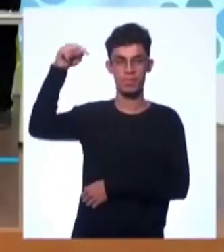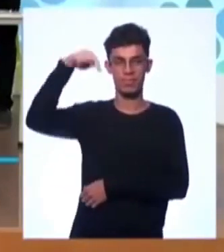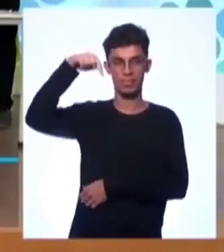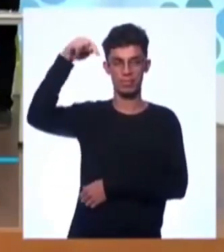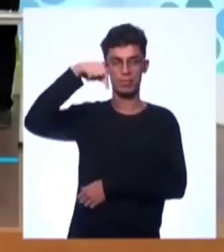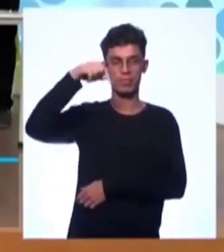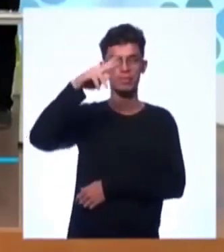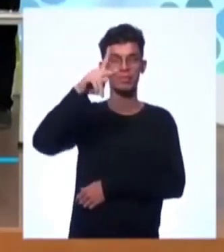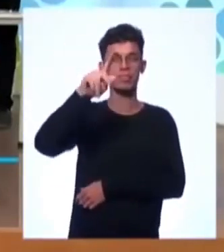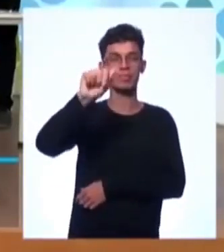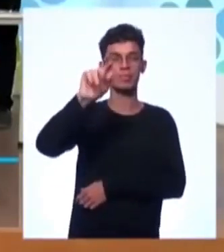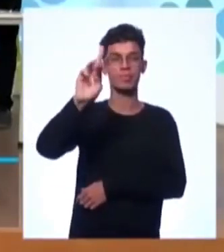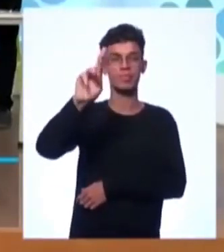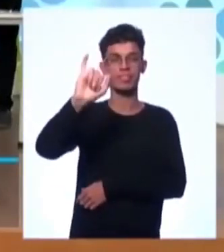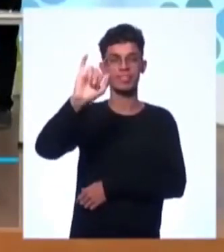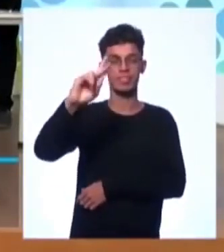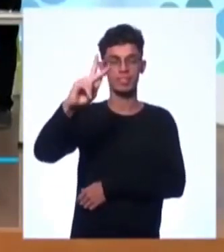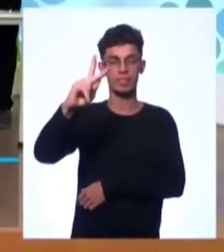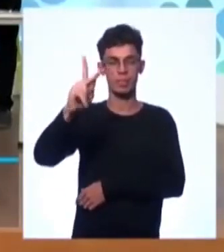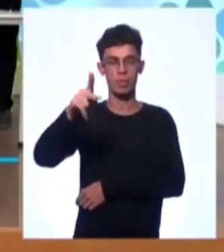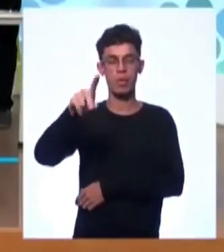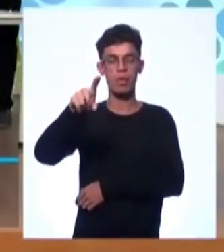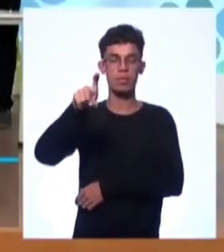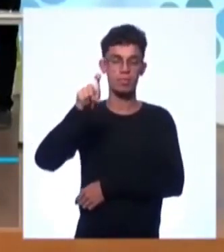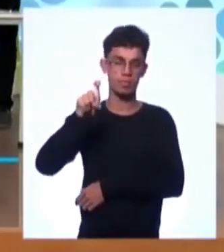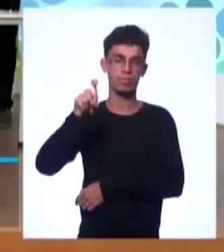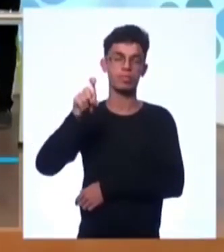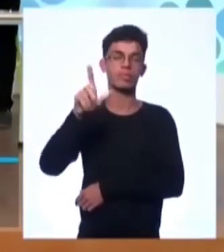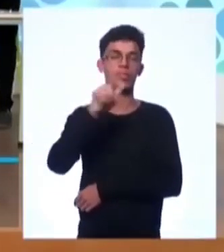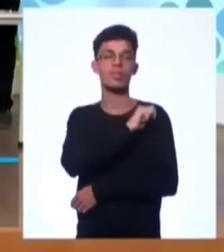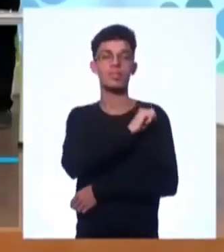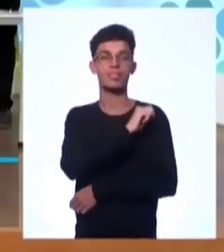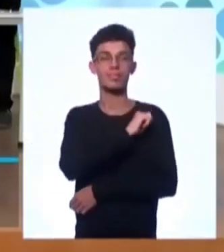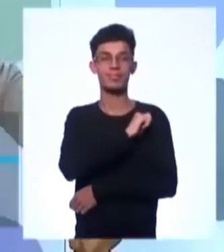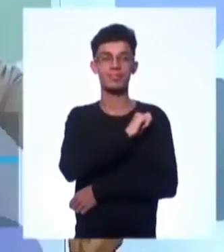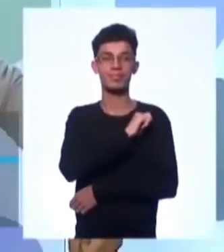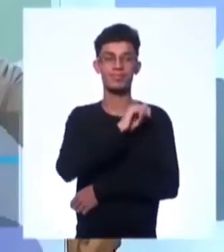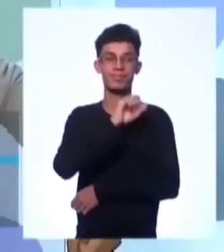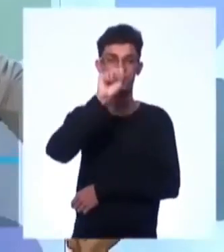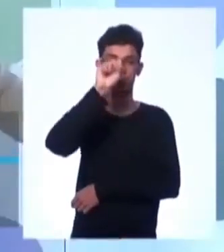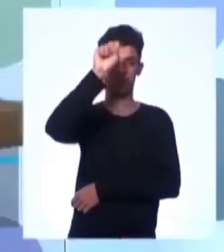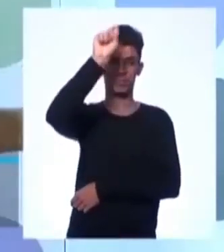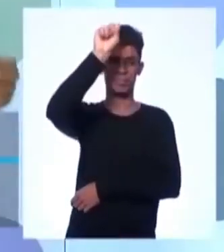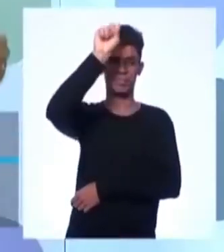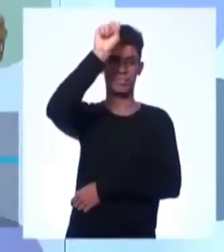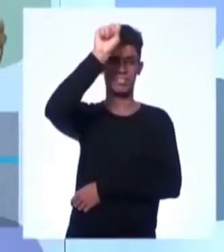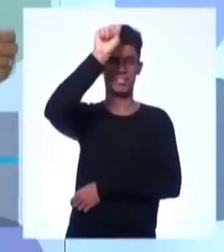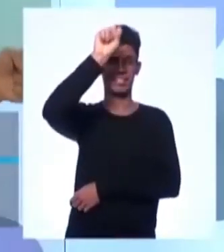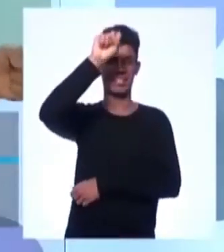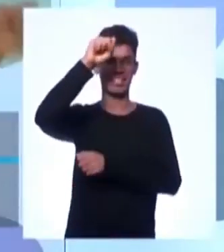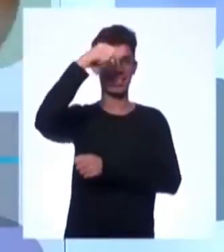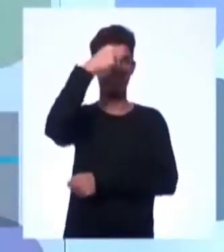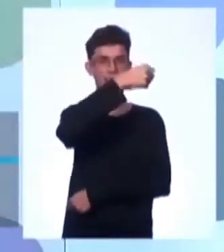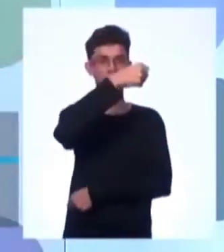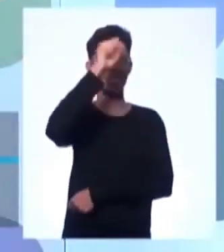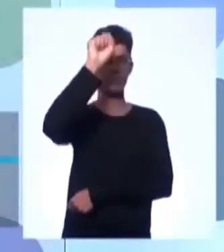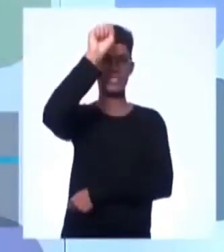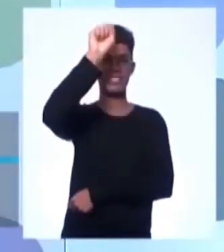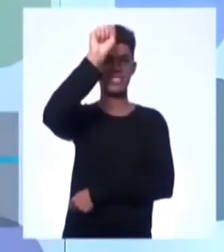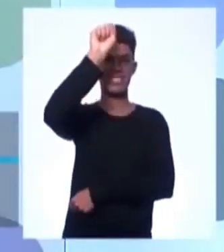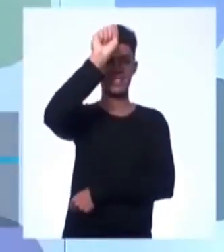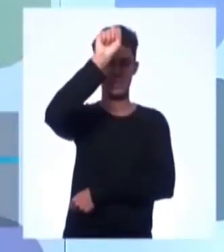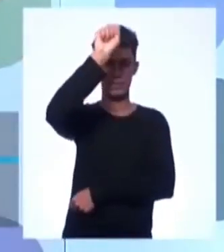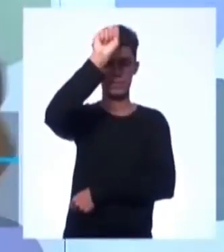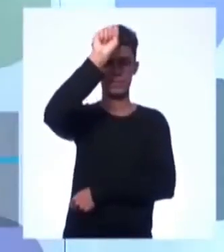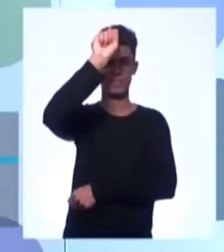aqui o Patrick, ex-aluno do terceirão. Vamos fazer o soquinho aqui com o Patrick, aqui em cima, né? Aqui do lado, né, Patrick? Aqui, Isso, aqui em isso, cima. é